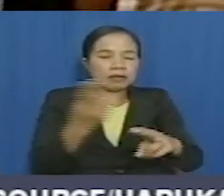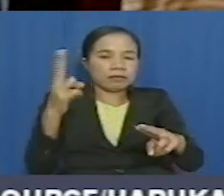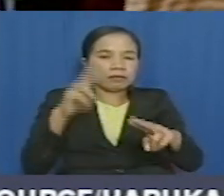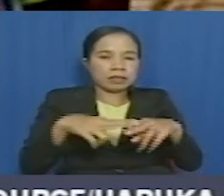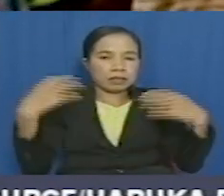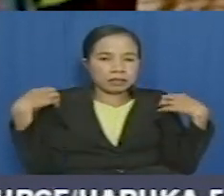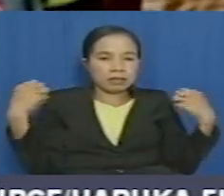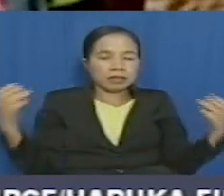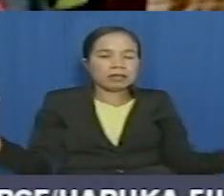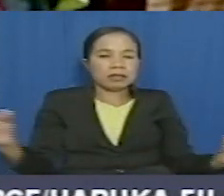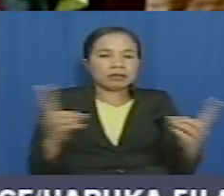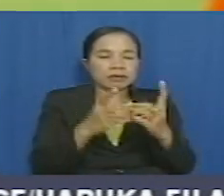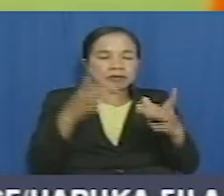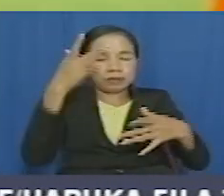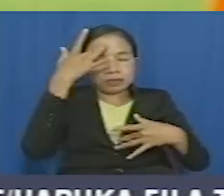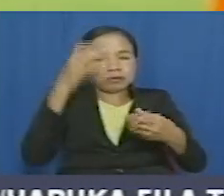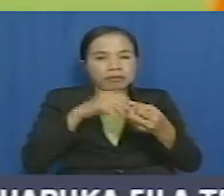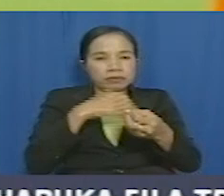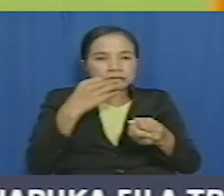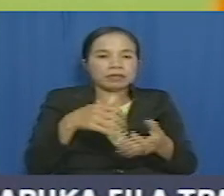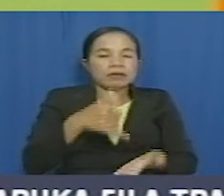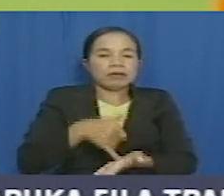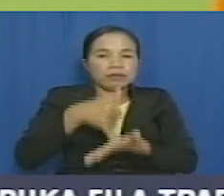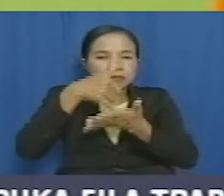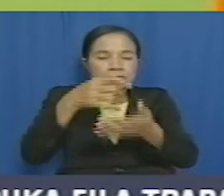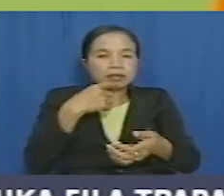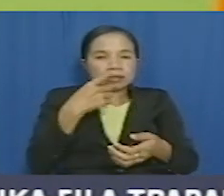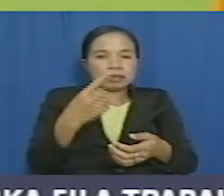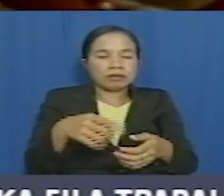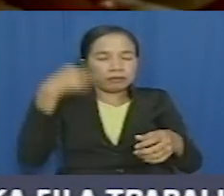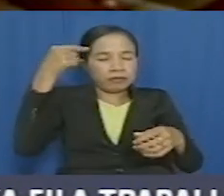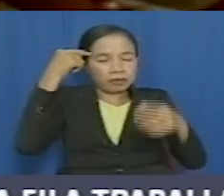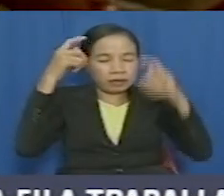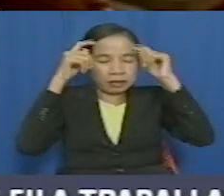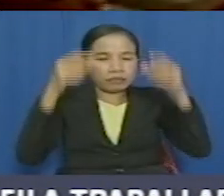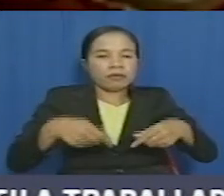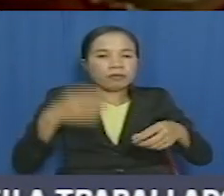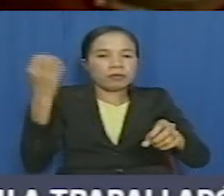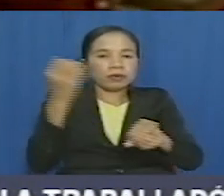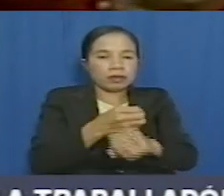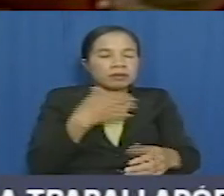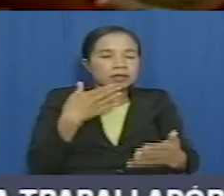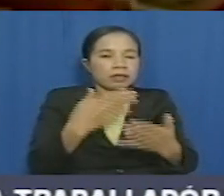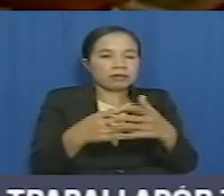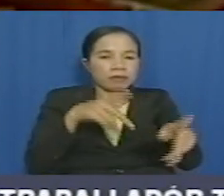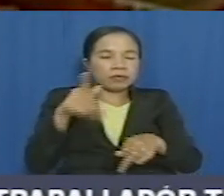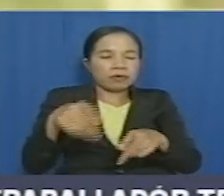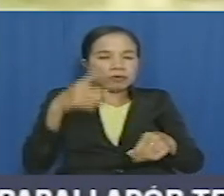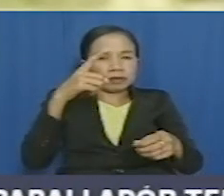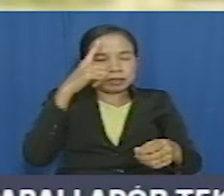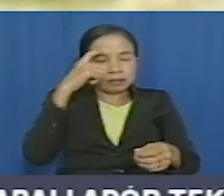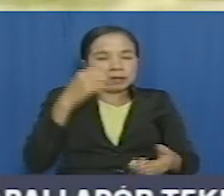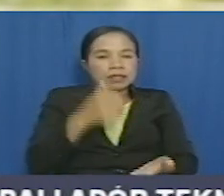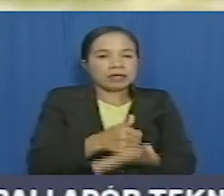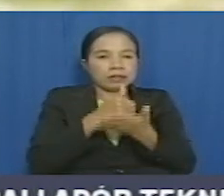ou de contra vírus corona. Laureado Nobel da Paz né, afirma o governo Timor-Leste oferece oportunidade de para o povo também está na apoio à